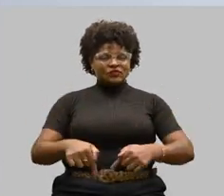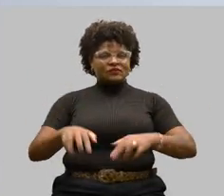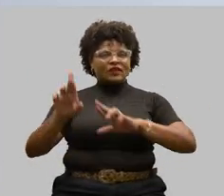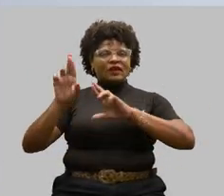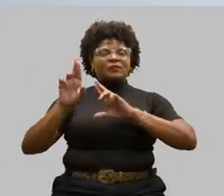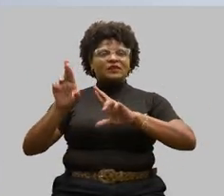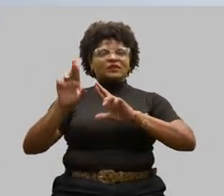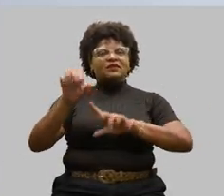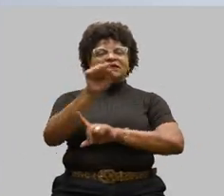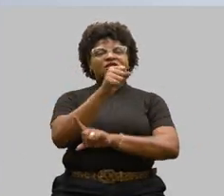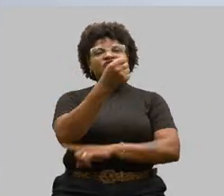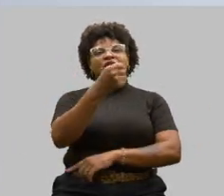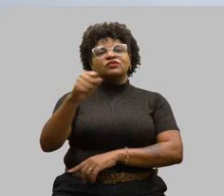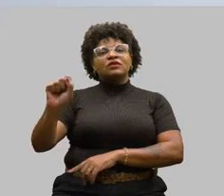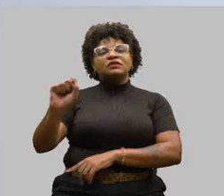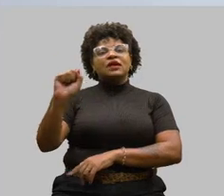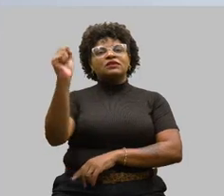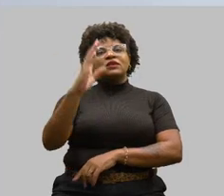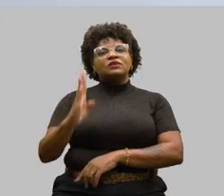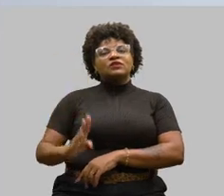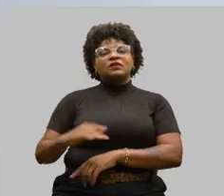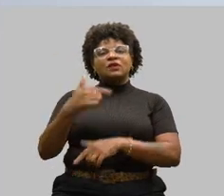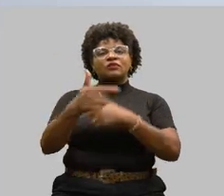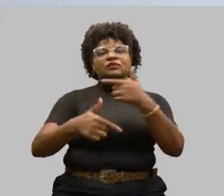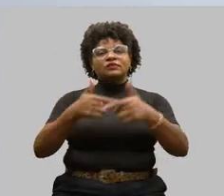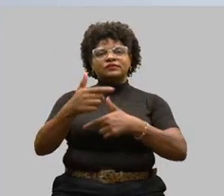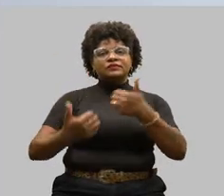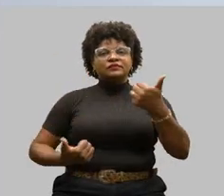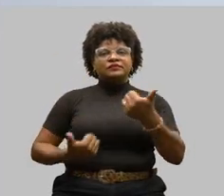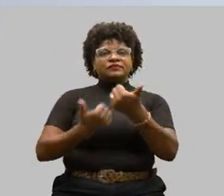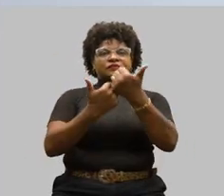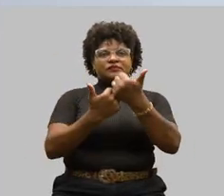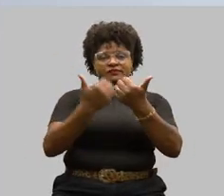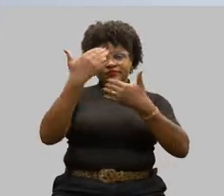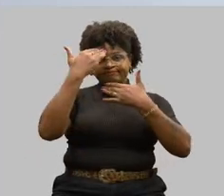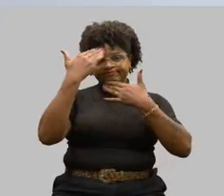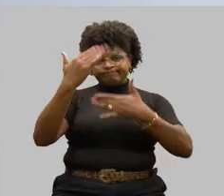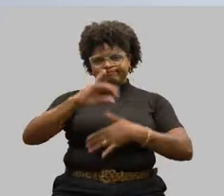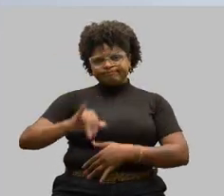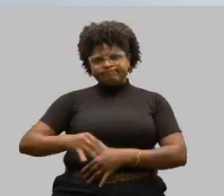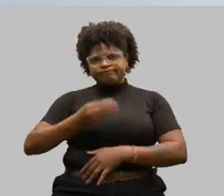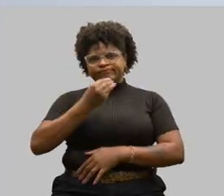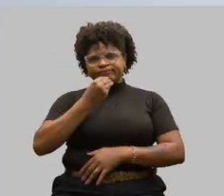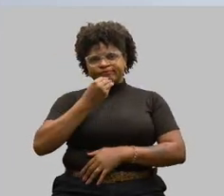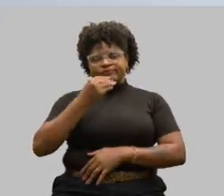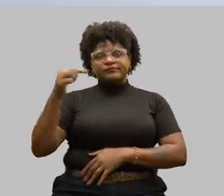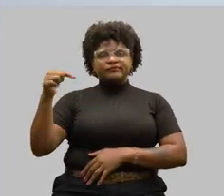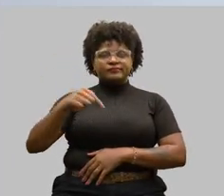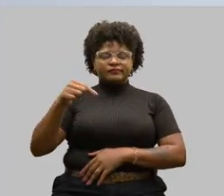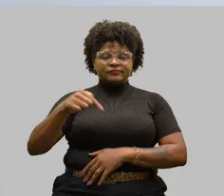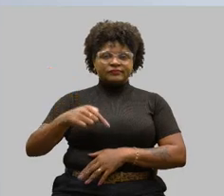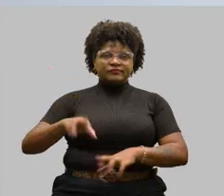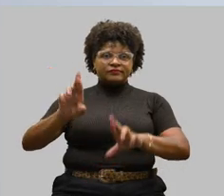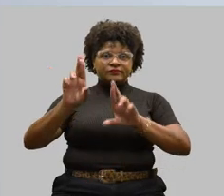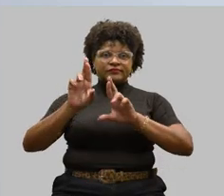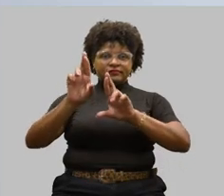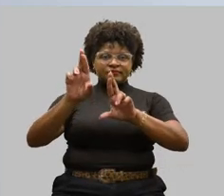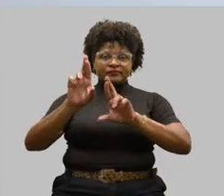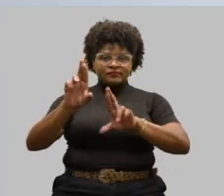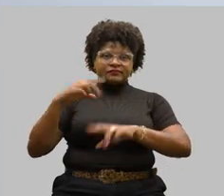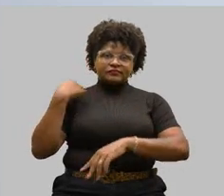a Néia como ela é conhecida agradeço a oportunidade cumprimentando aquilo excelentíssimo Deputado